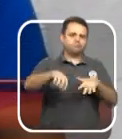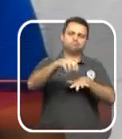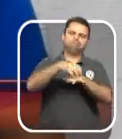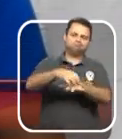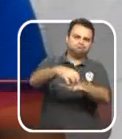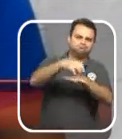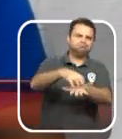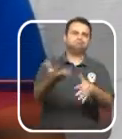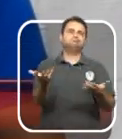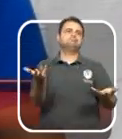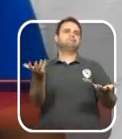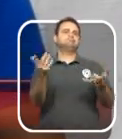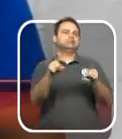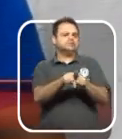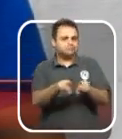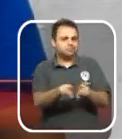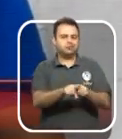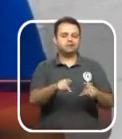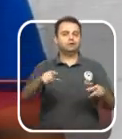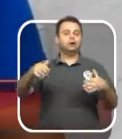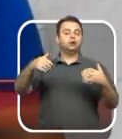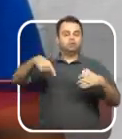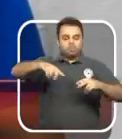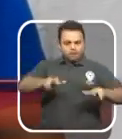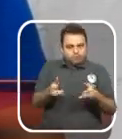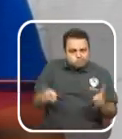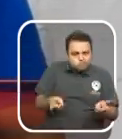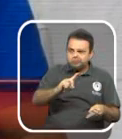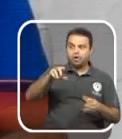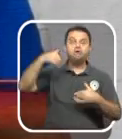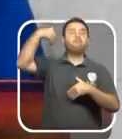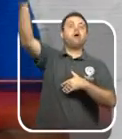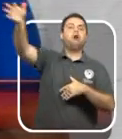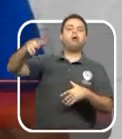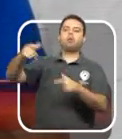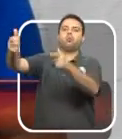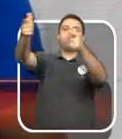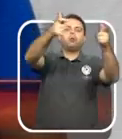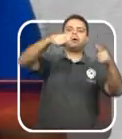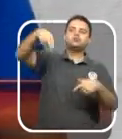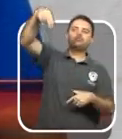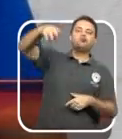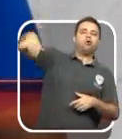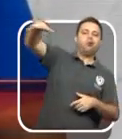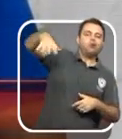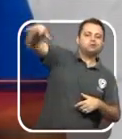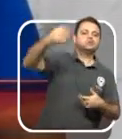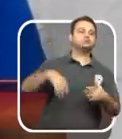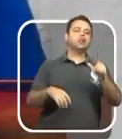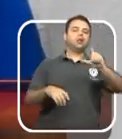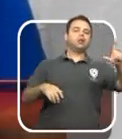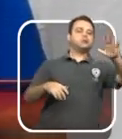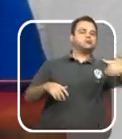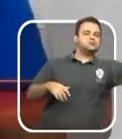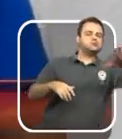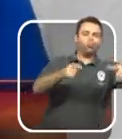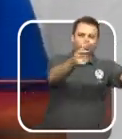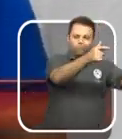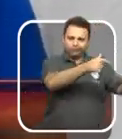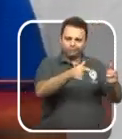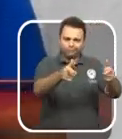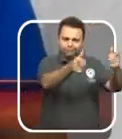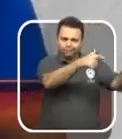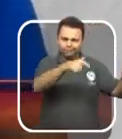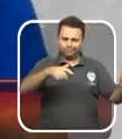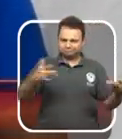transporte coletivo, saímos fora aqui das dependências da Câmara, fomos no Santo Antônio, fomos na Amizade e Lealdade.